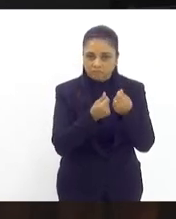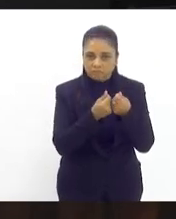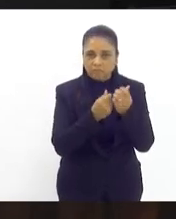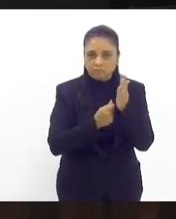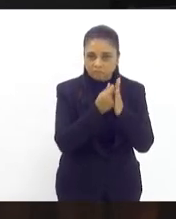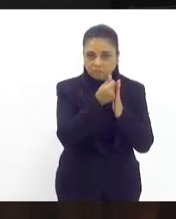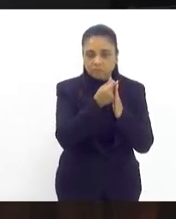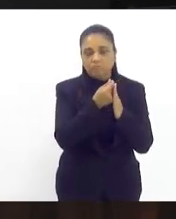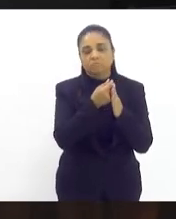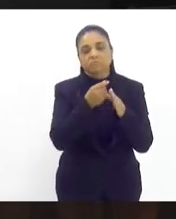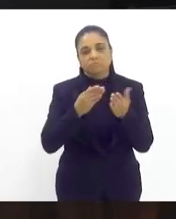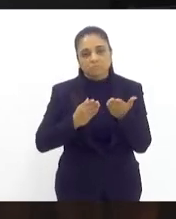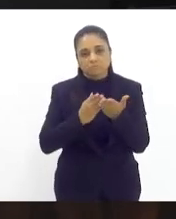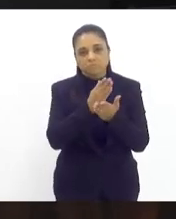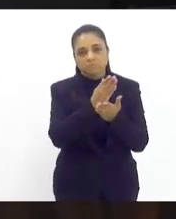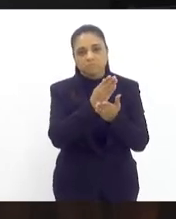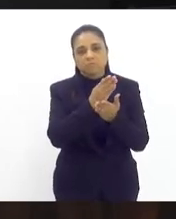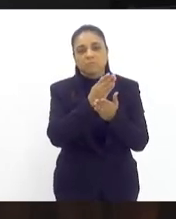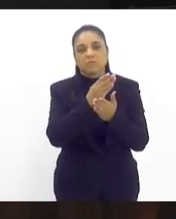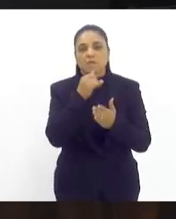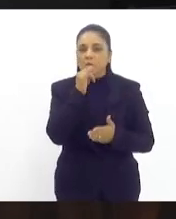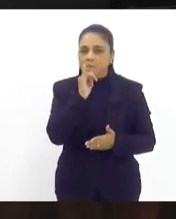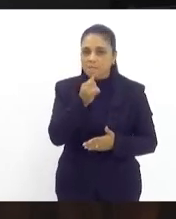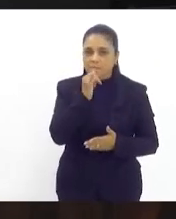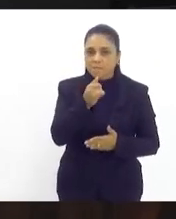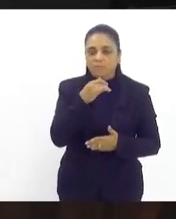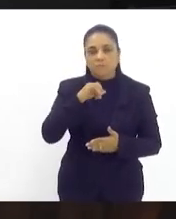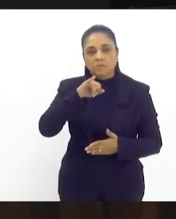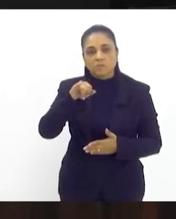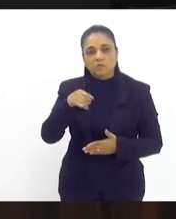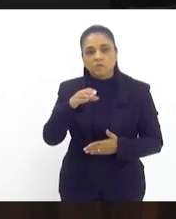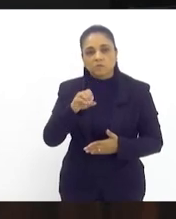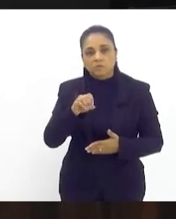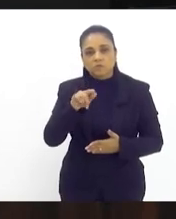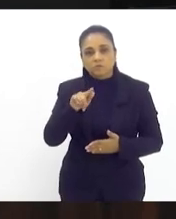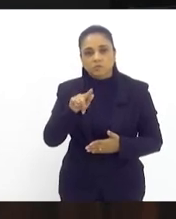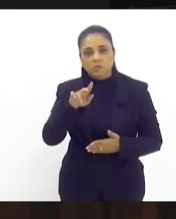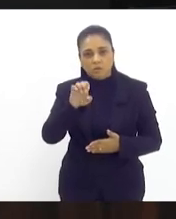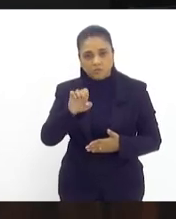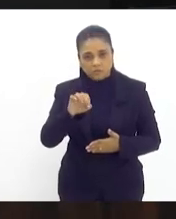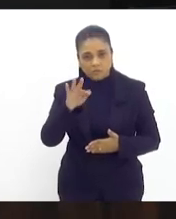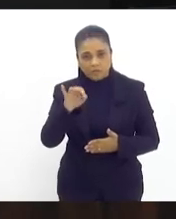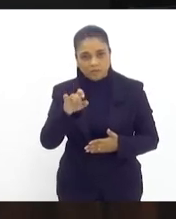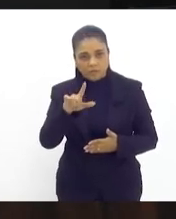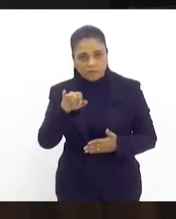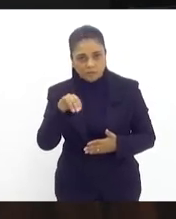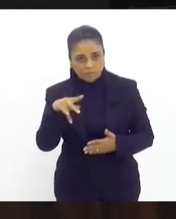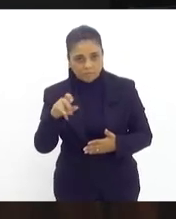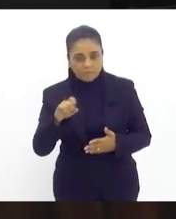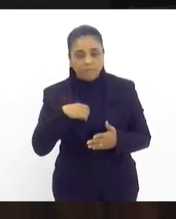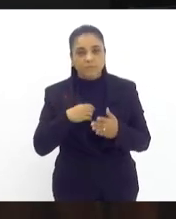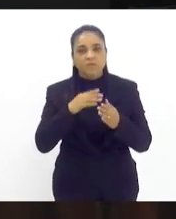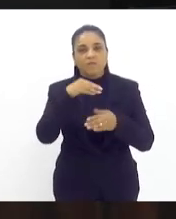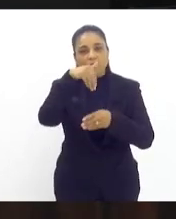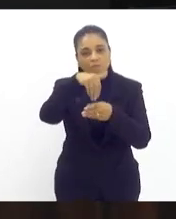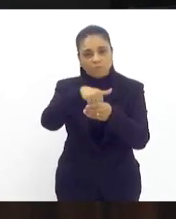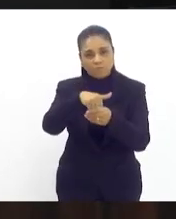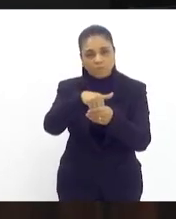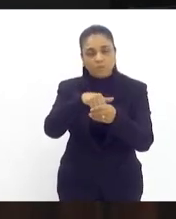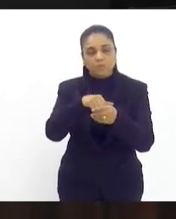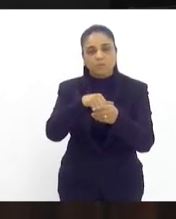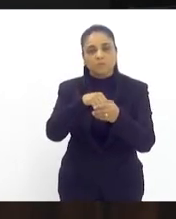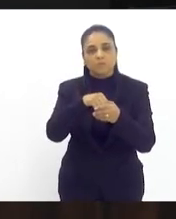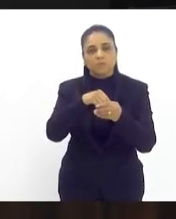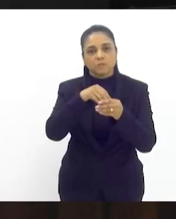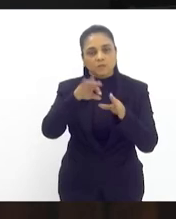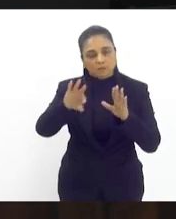favorável relatou deputado Jorge Felipe Neto em votação a emenda de plenário